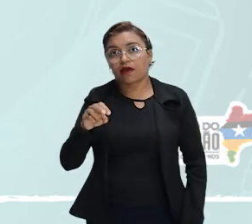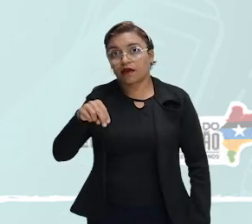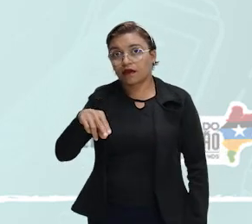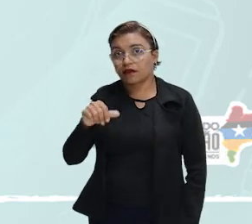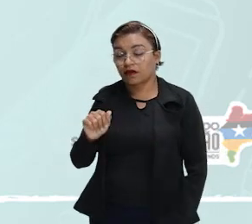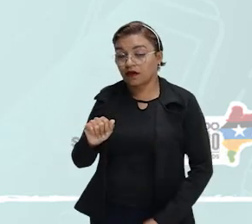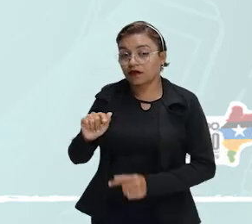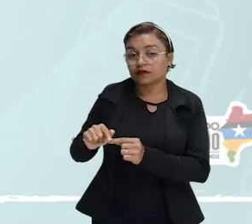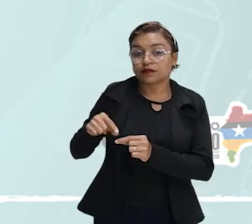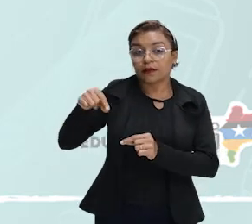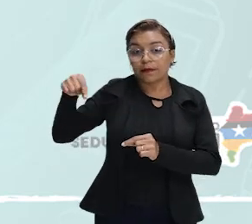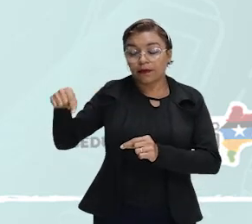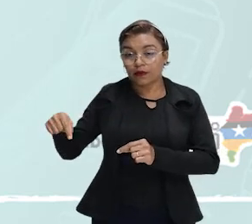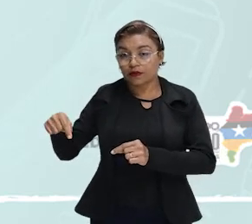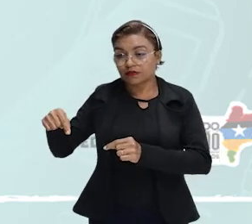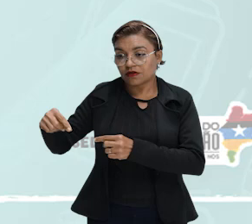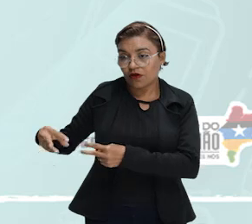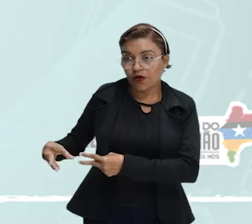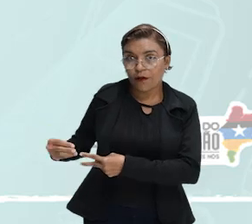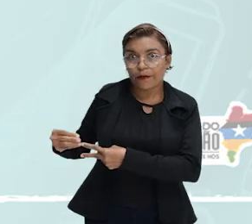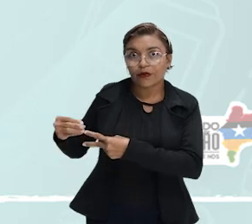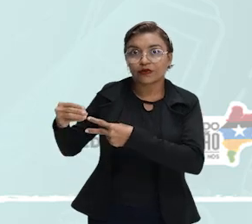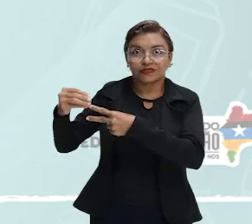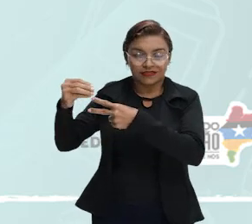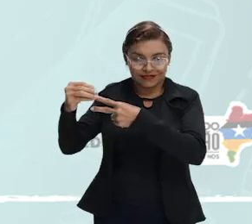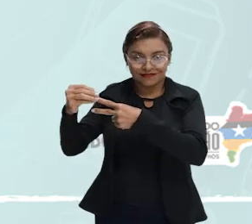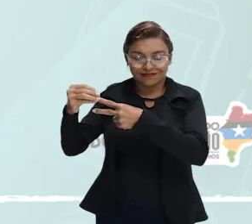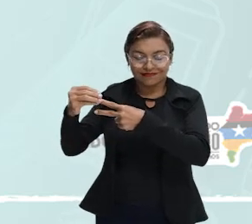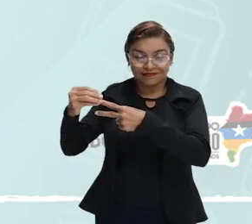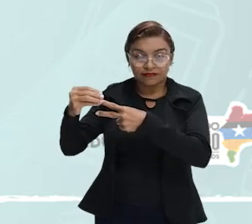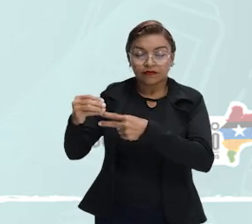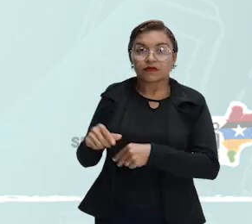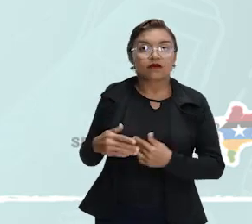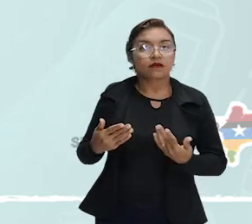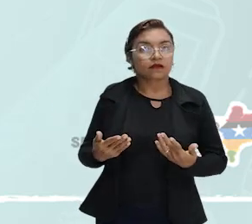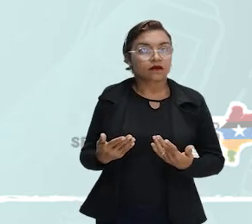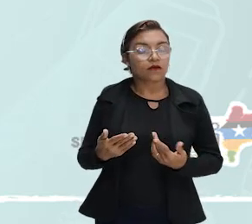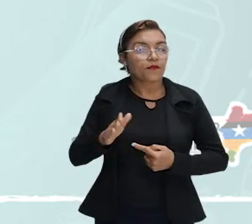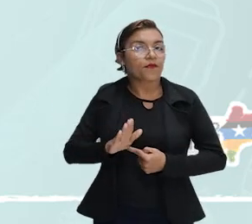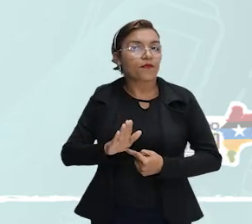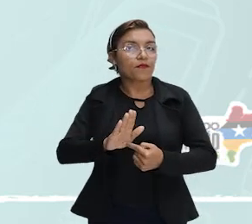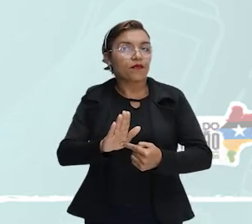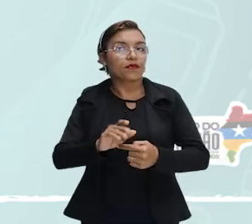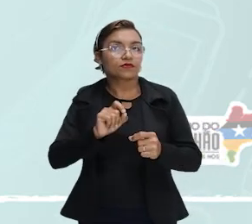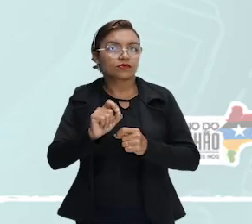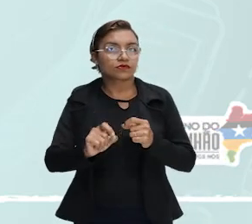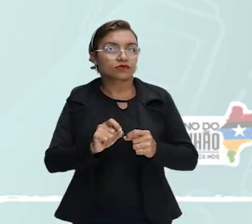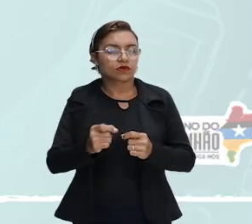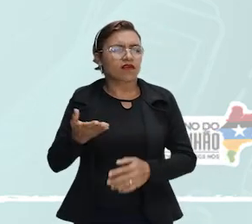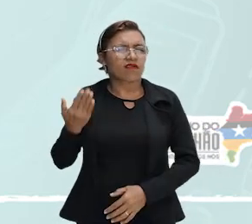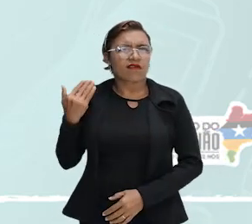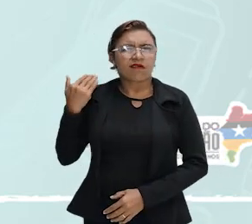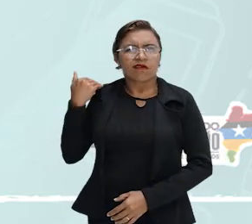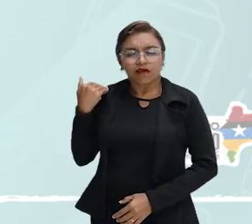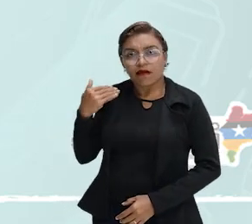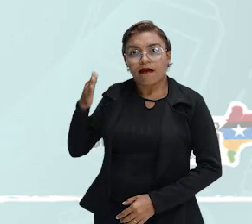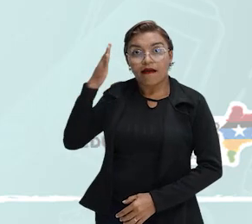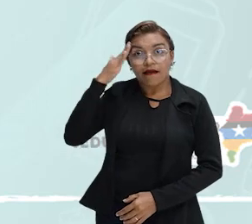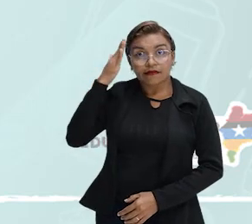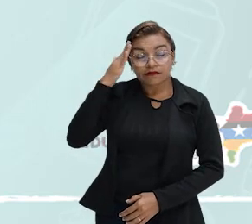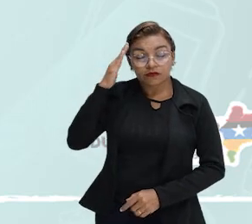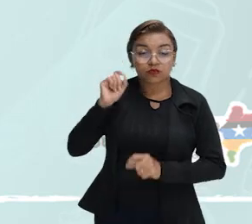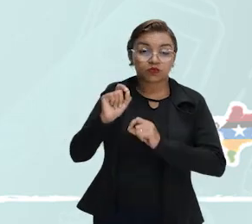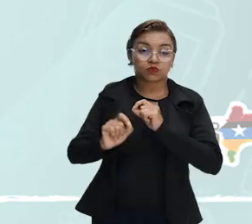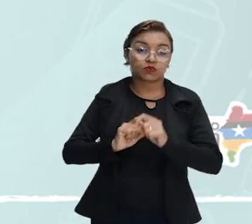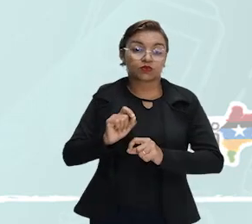e depois forma-se a proteína. Diante do exposto, por muito tempo, acreditou-se